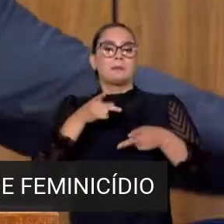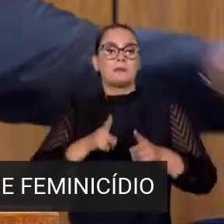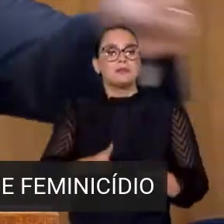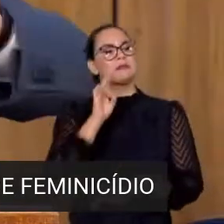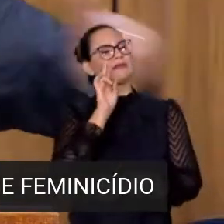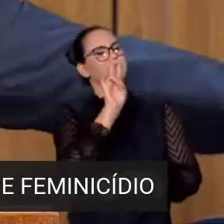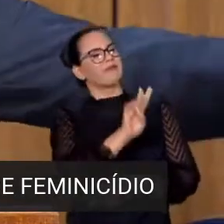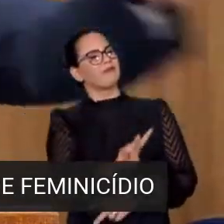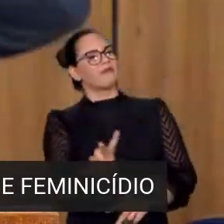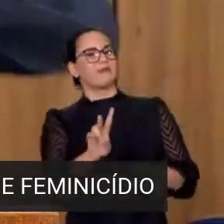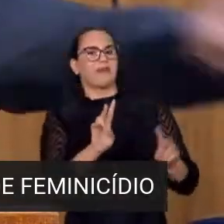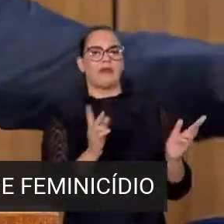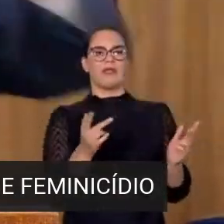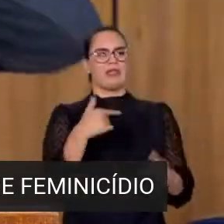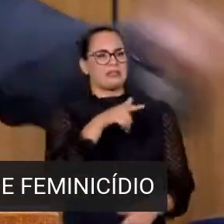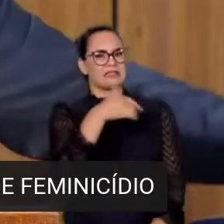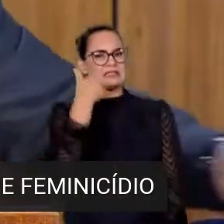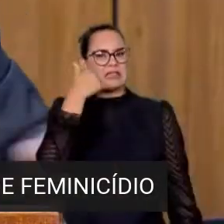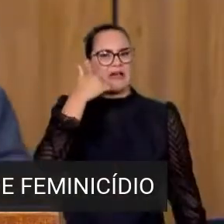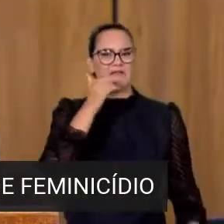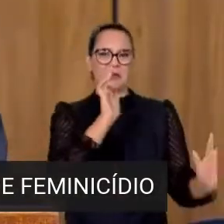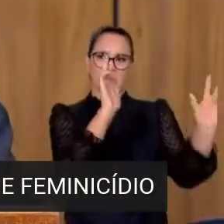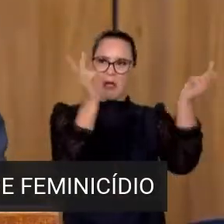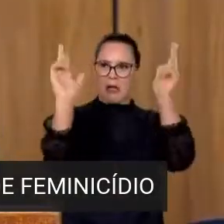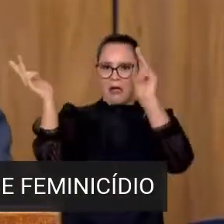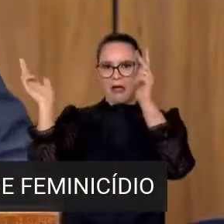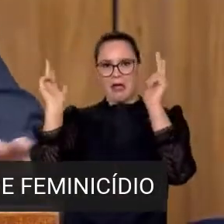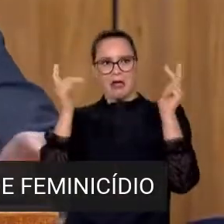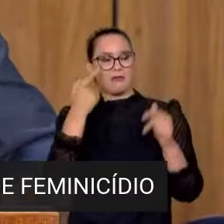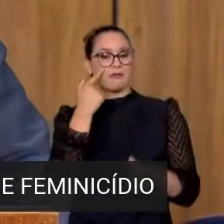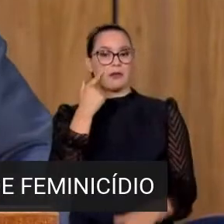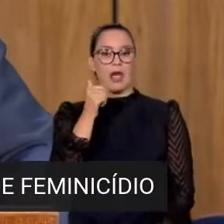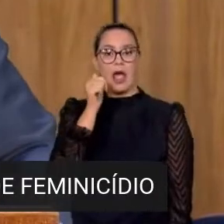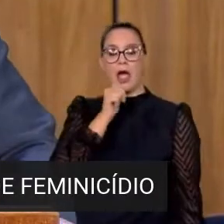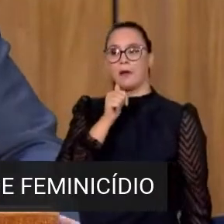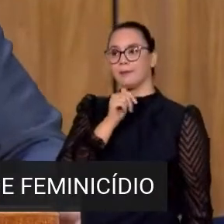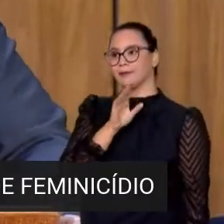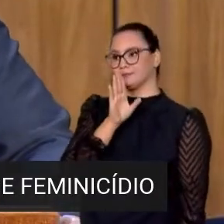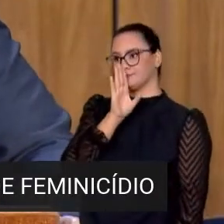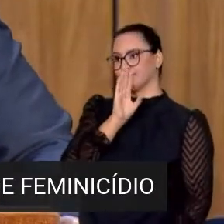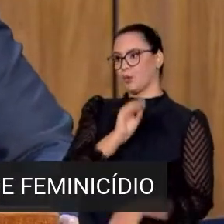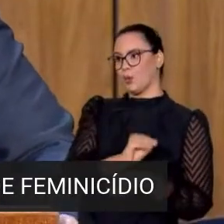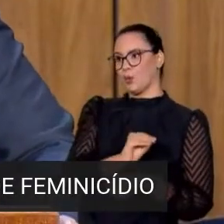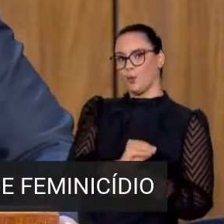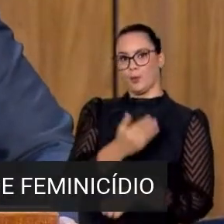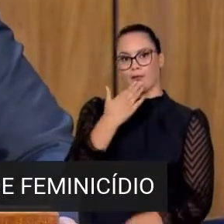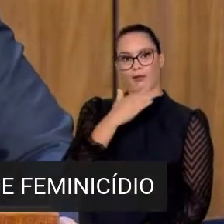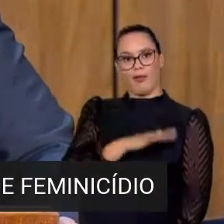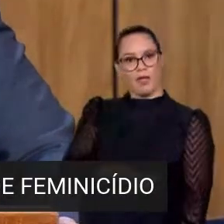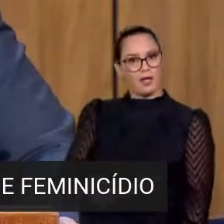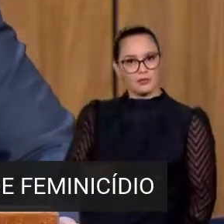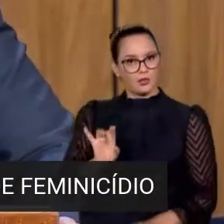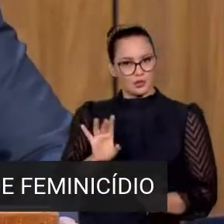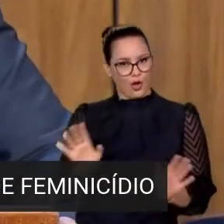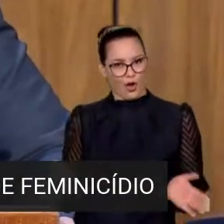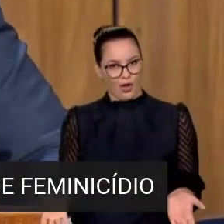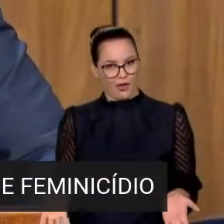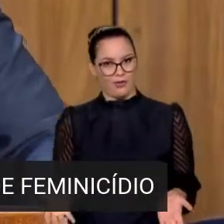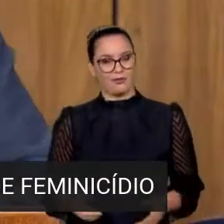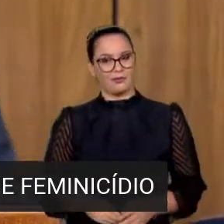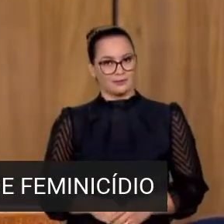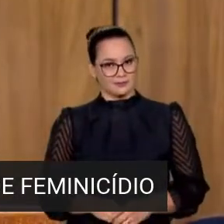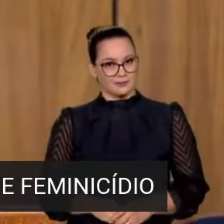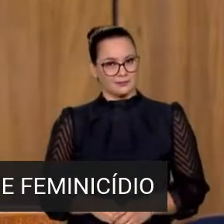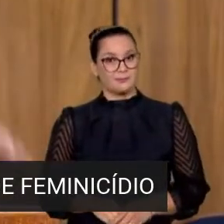fazer todas as safadezas do mundo que ele faz e ela tem que ficar tomando conta das crianças dele.